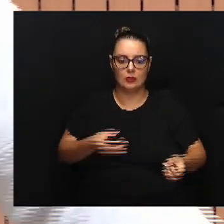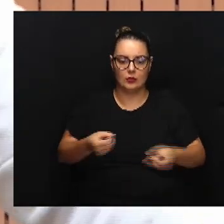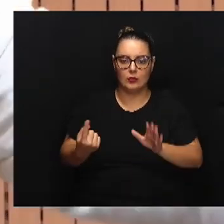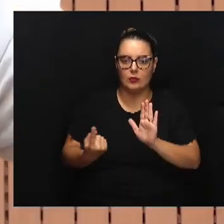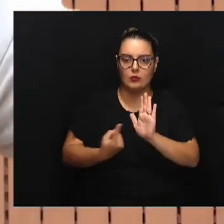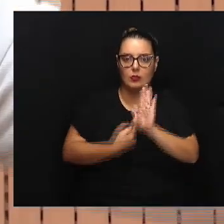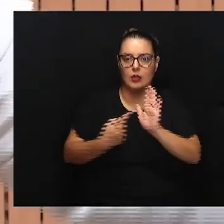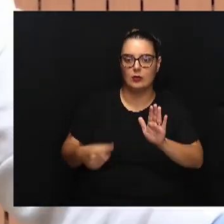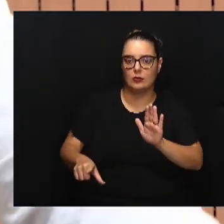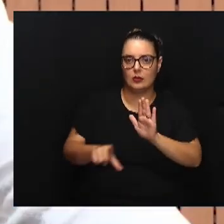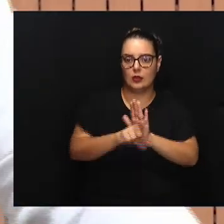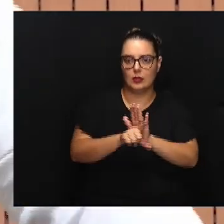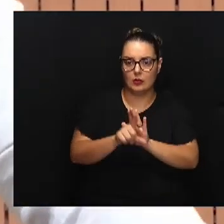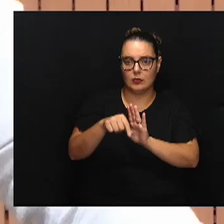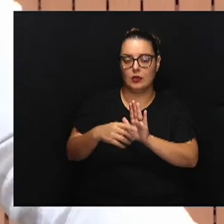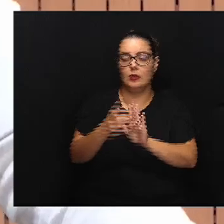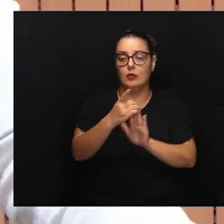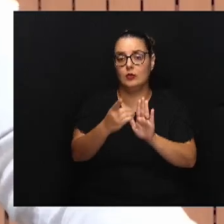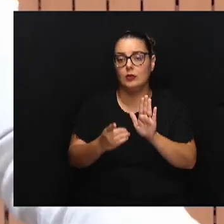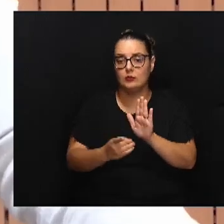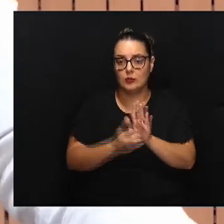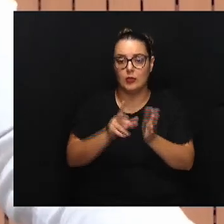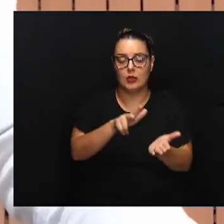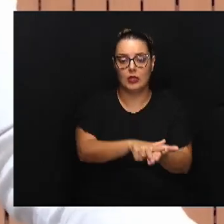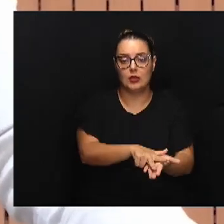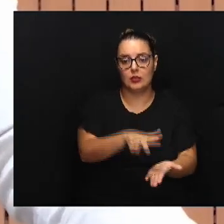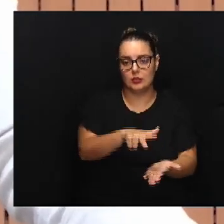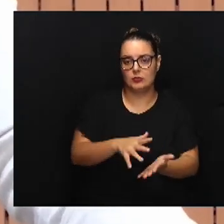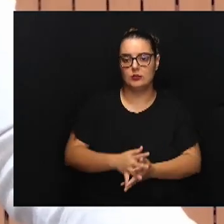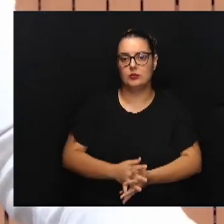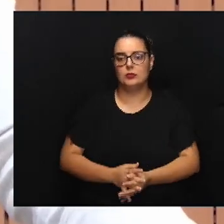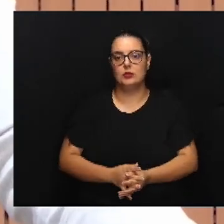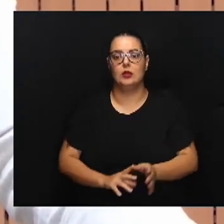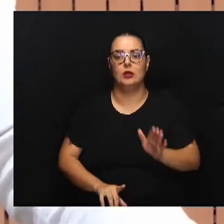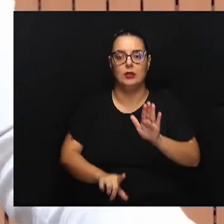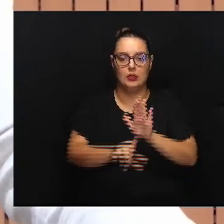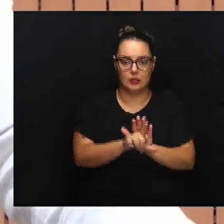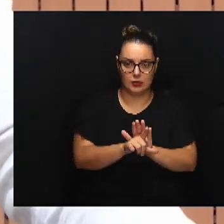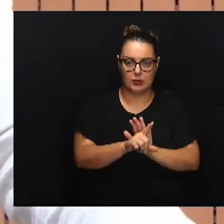legal, que é o decreto que regulamentou a Lei